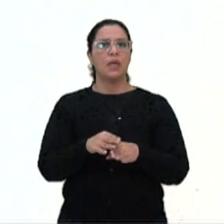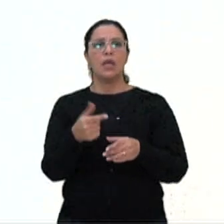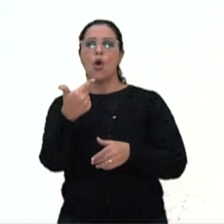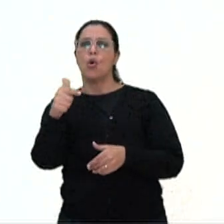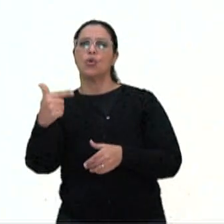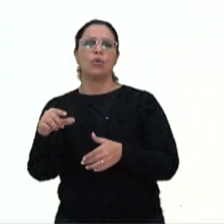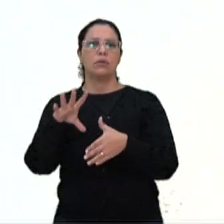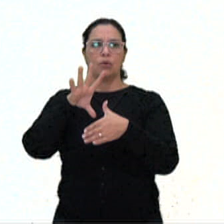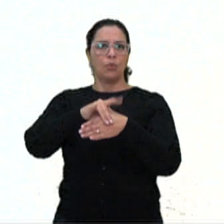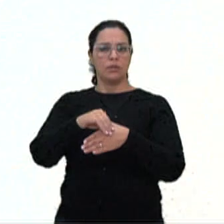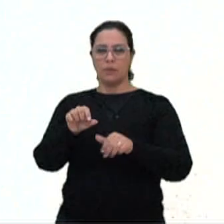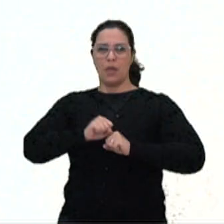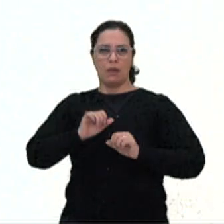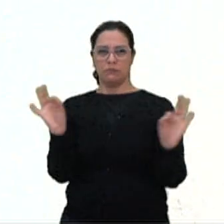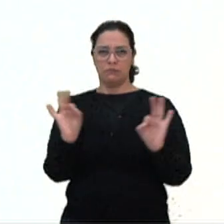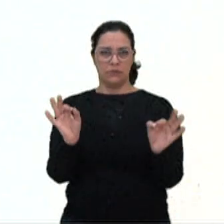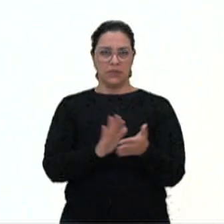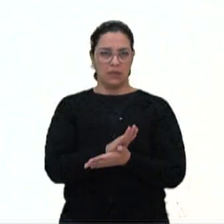outras.